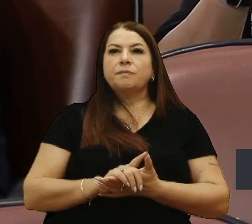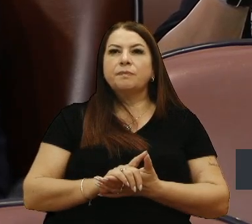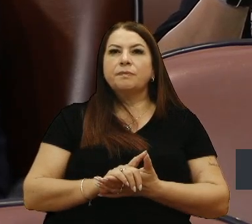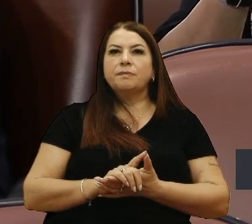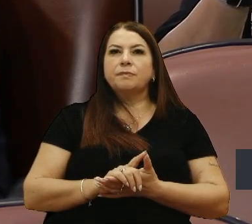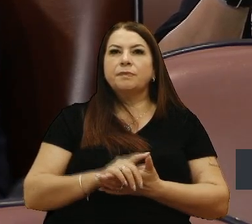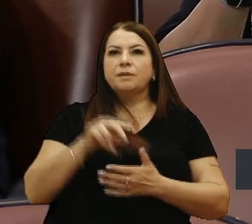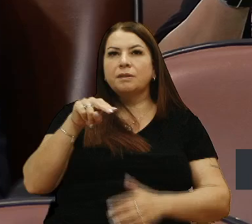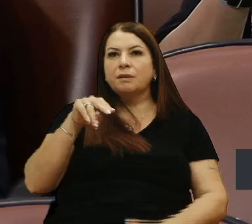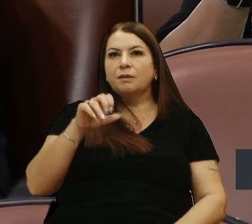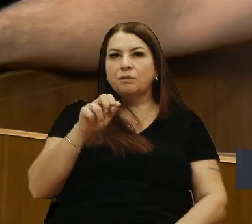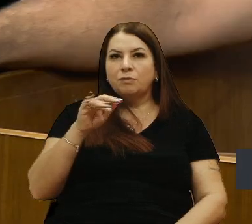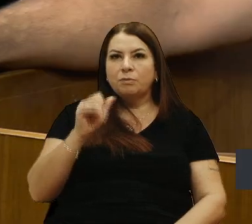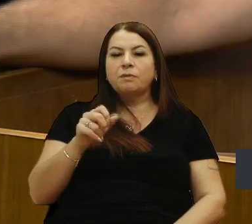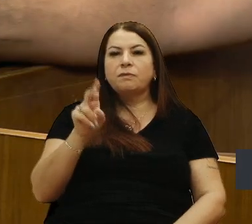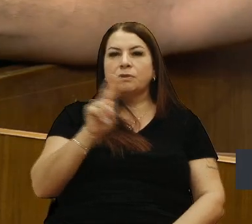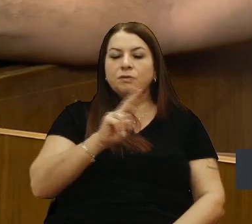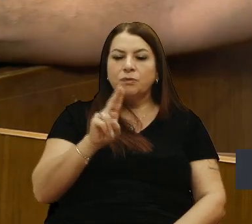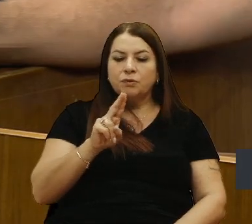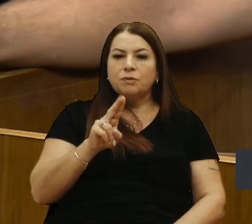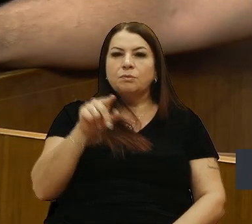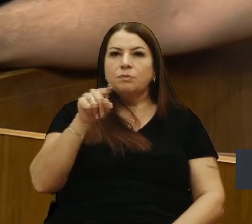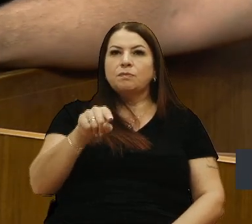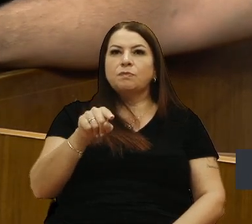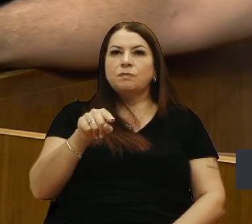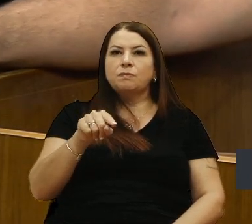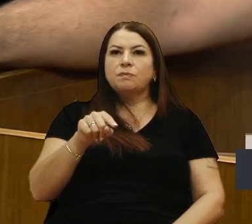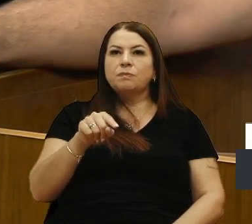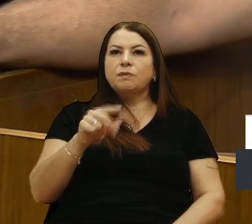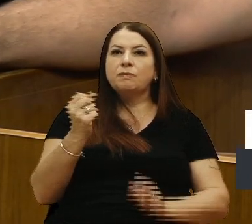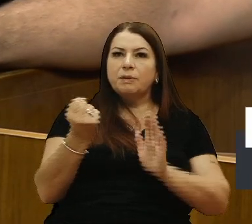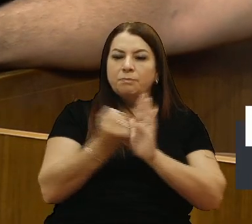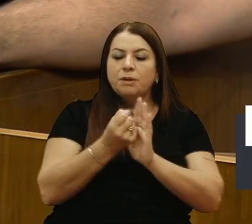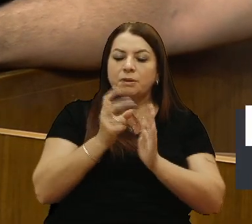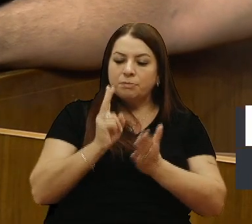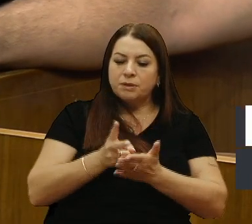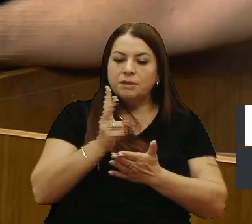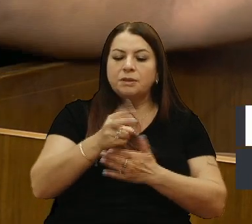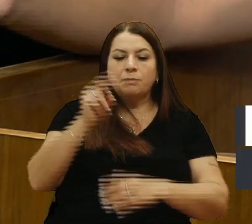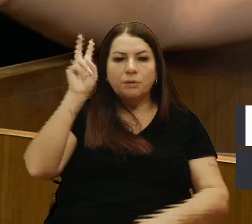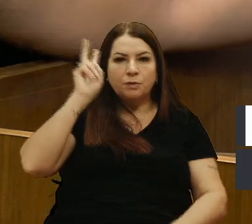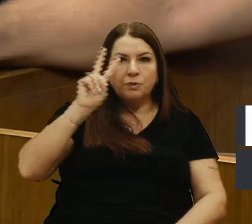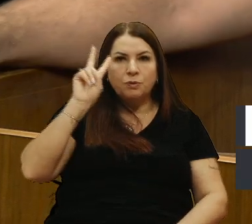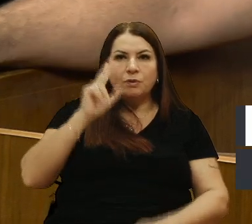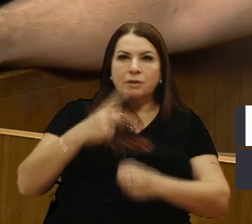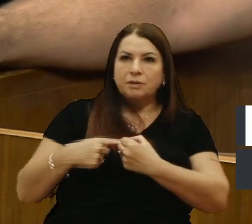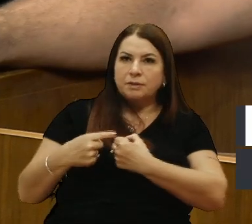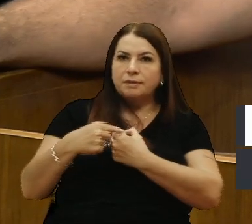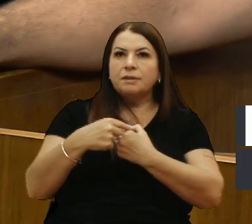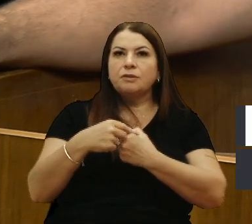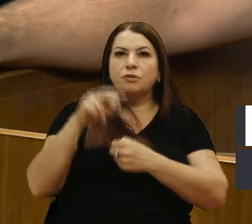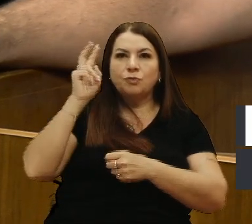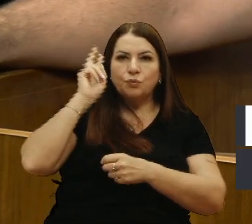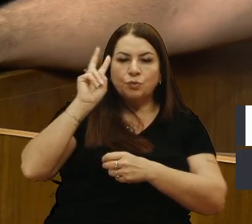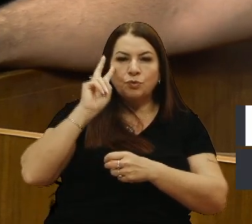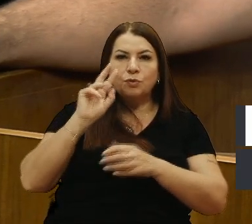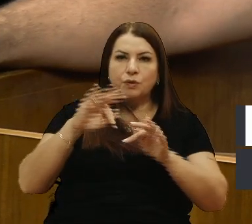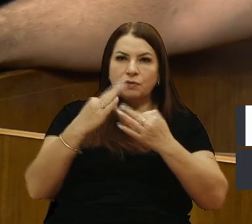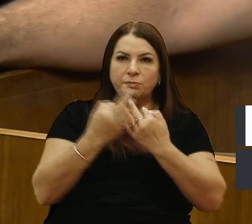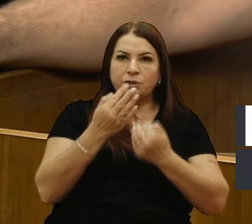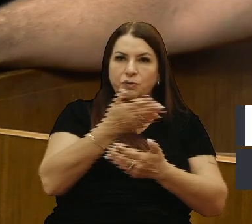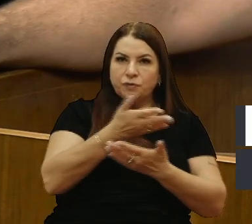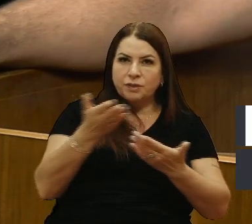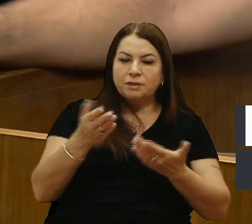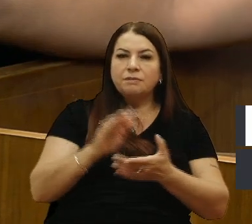dona Noêmia vai ter esse nome, vai ficar marcado para sempre na história da nossa cidade e na história da família de